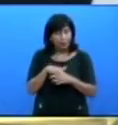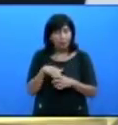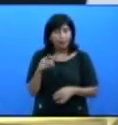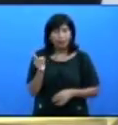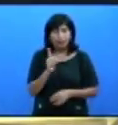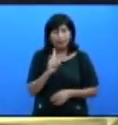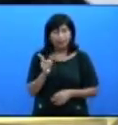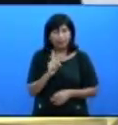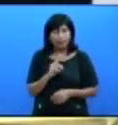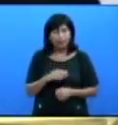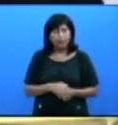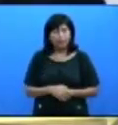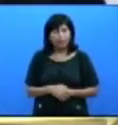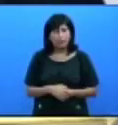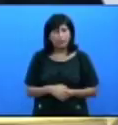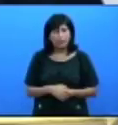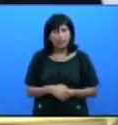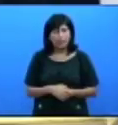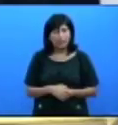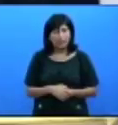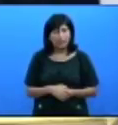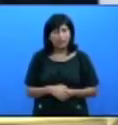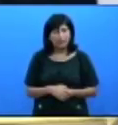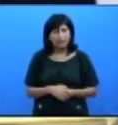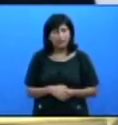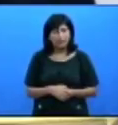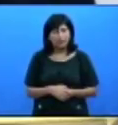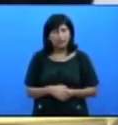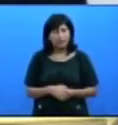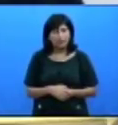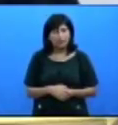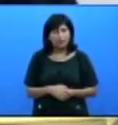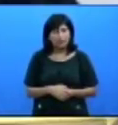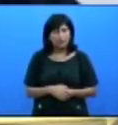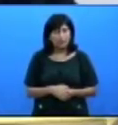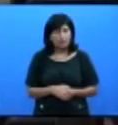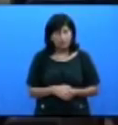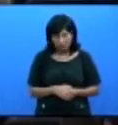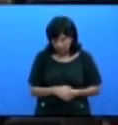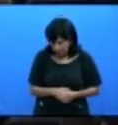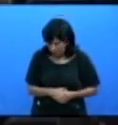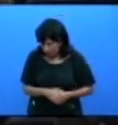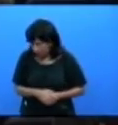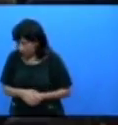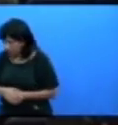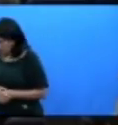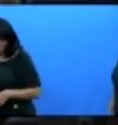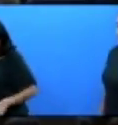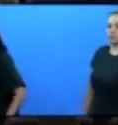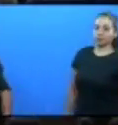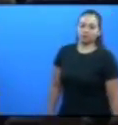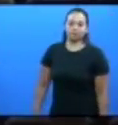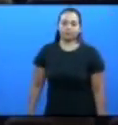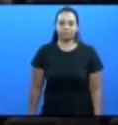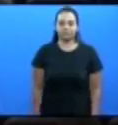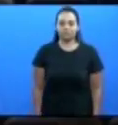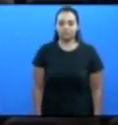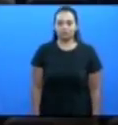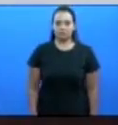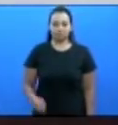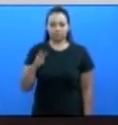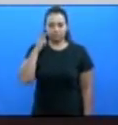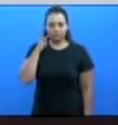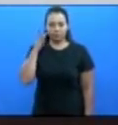emendas apresentadas. Obrigado, senhor presidente. Eu reservo meu tempo, se for necessário. vereador Dr. Nava está